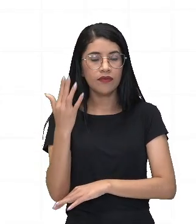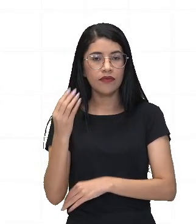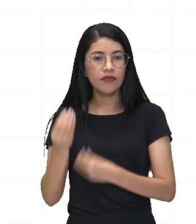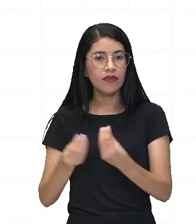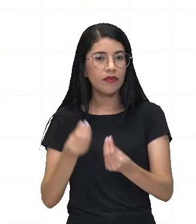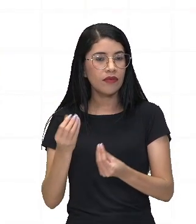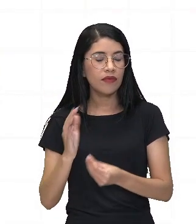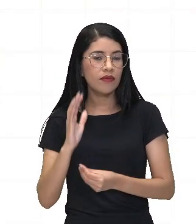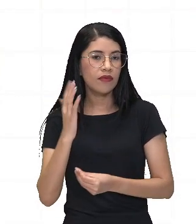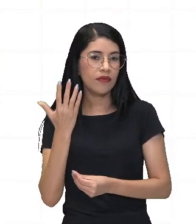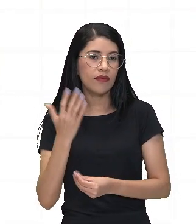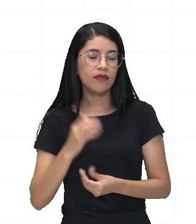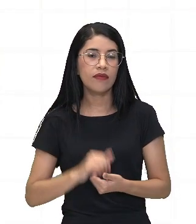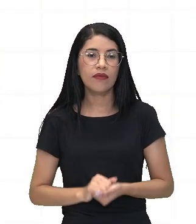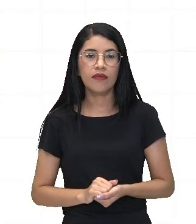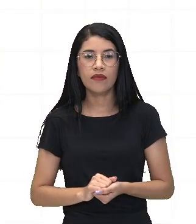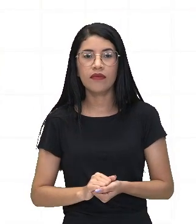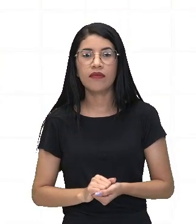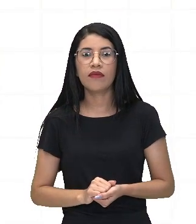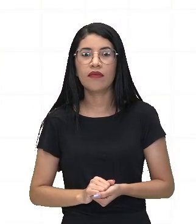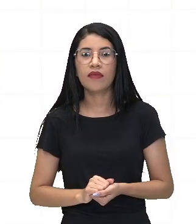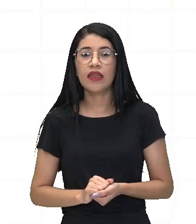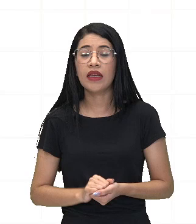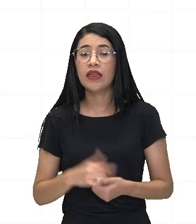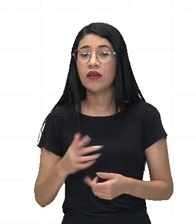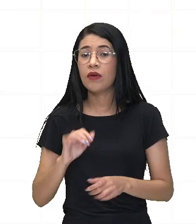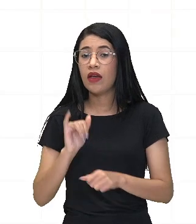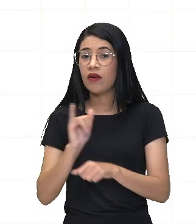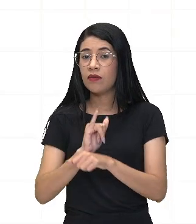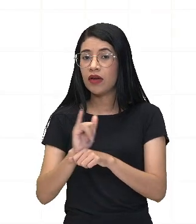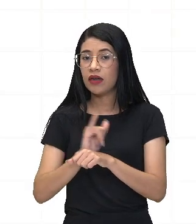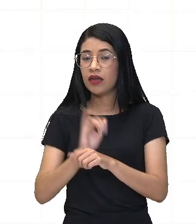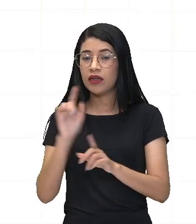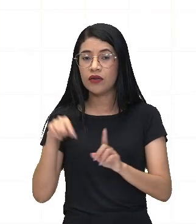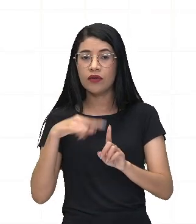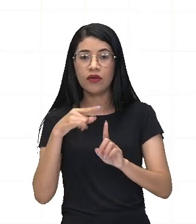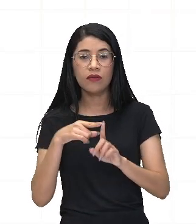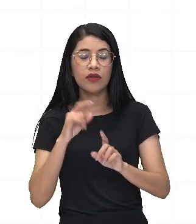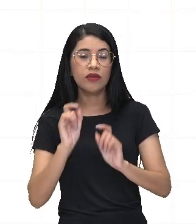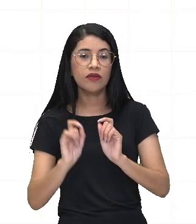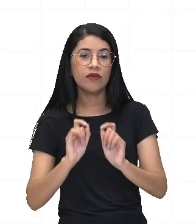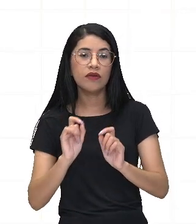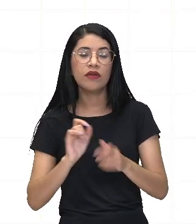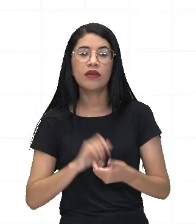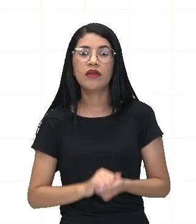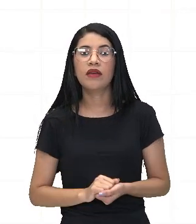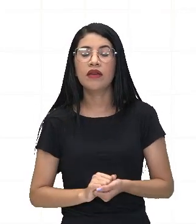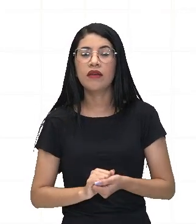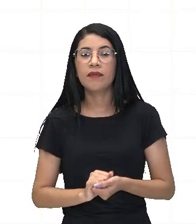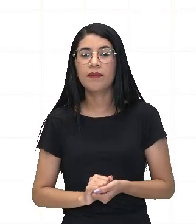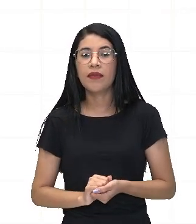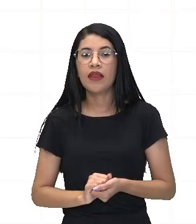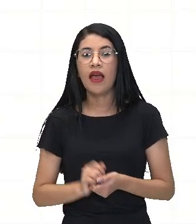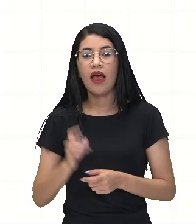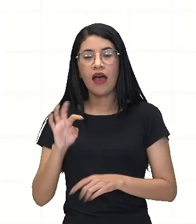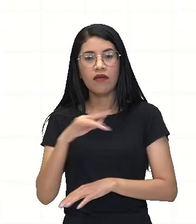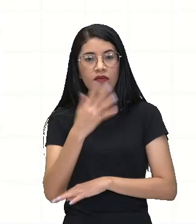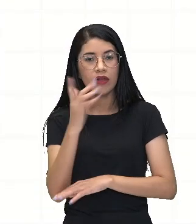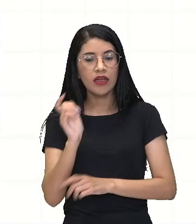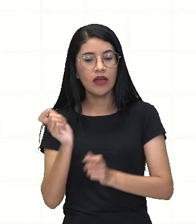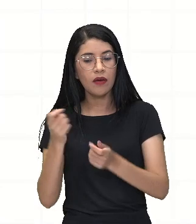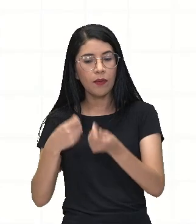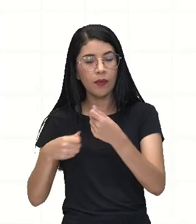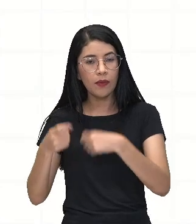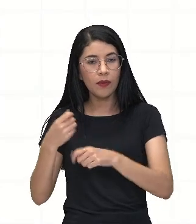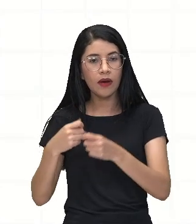manejo florestal, ele é uma estratégia, né, que visa tornar a floresta rentável, né,